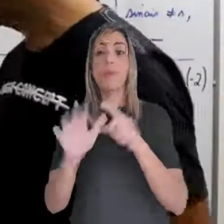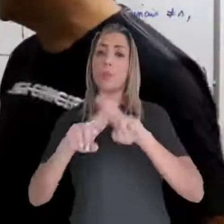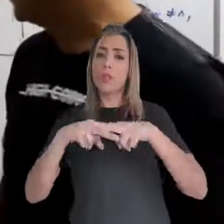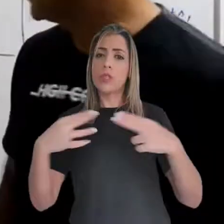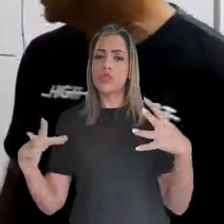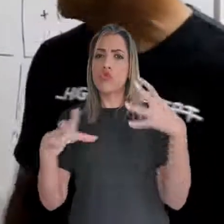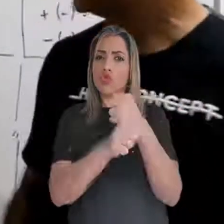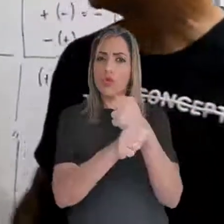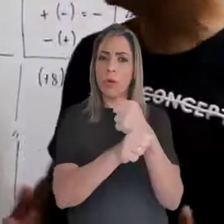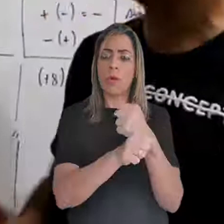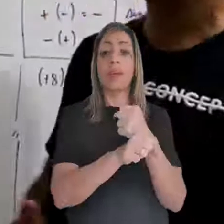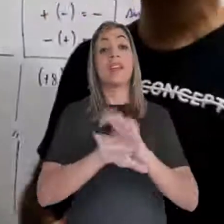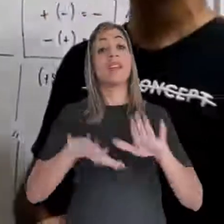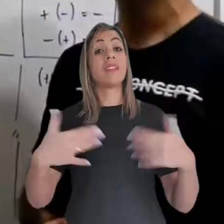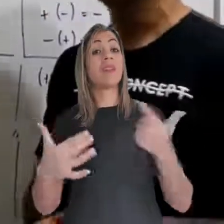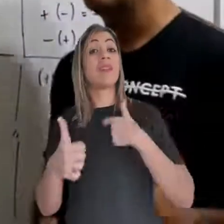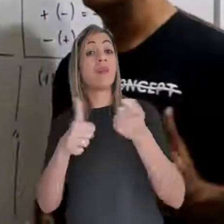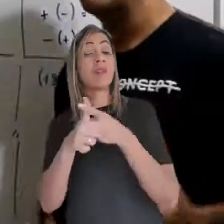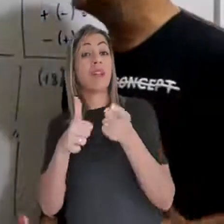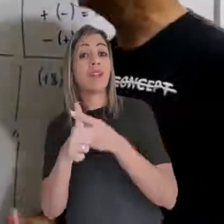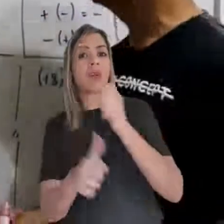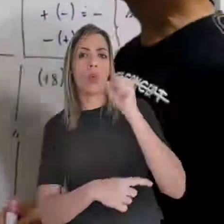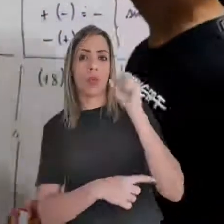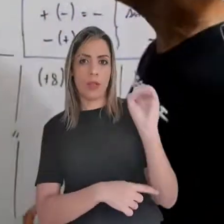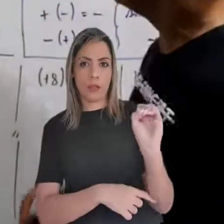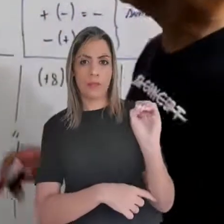na verdade, eu estou devendo